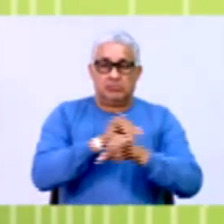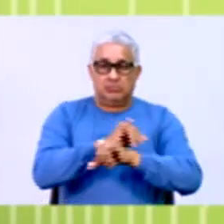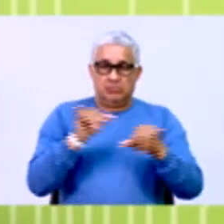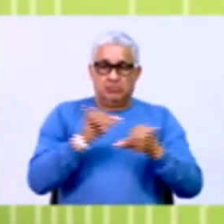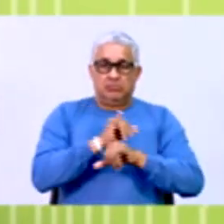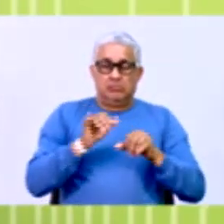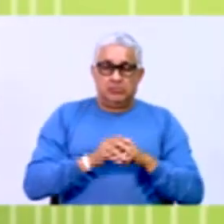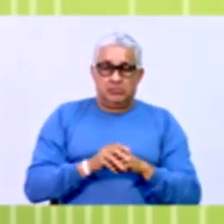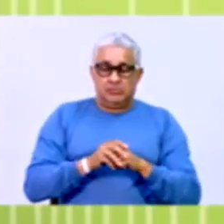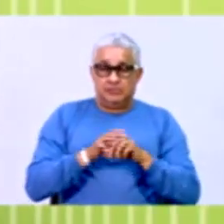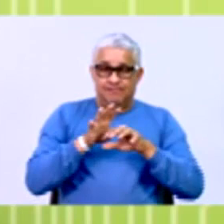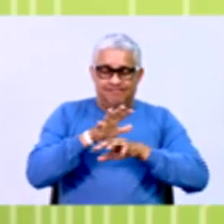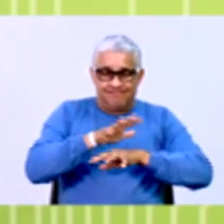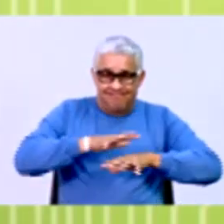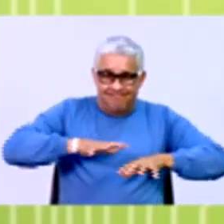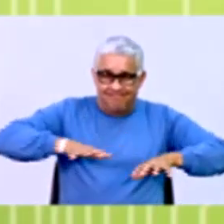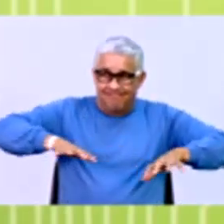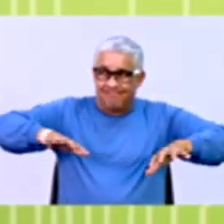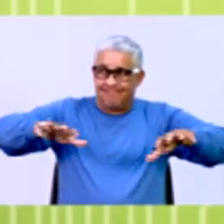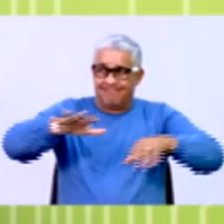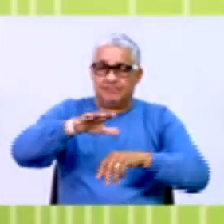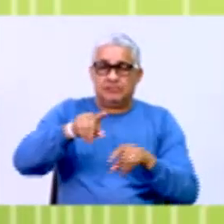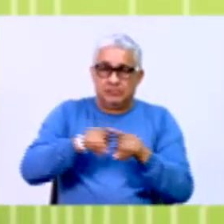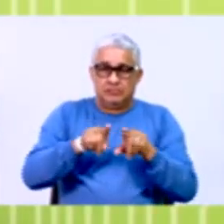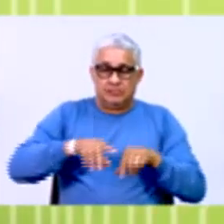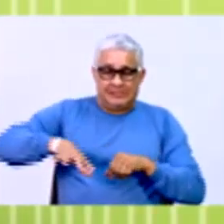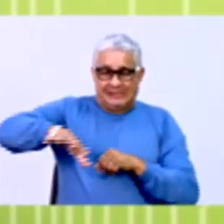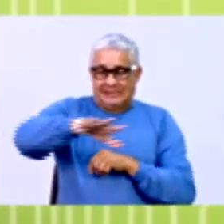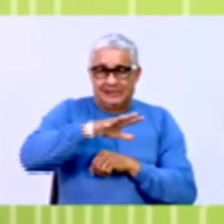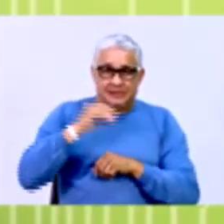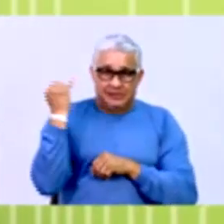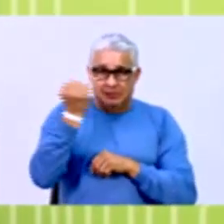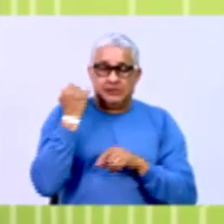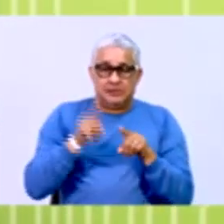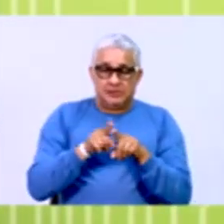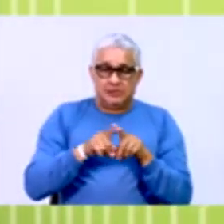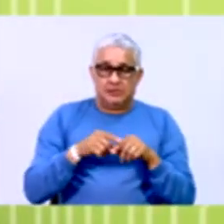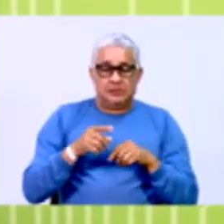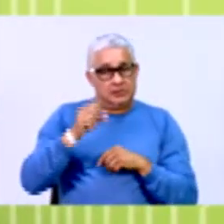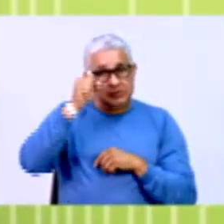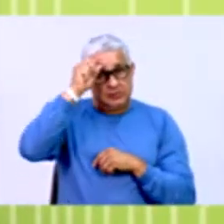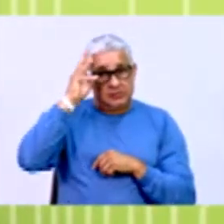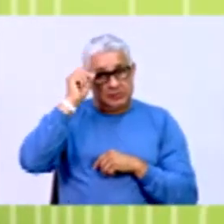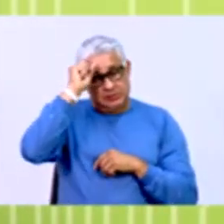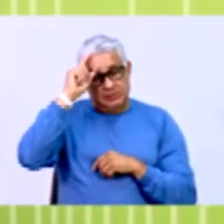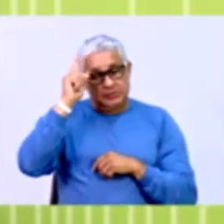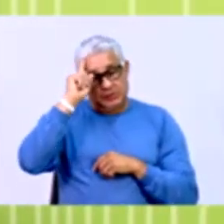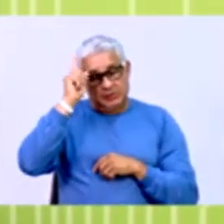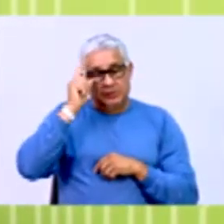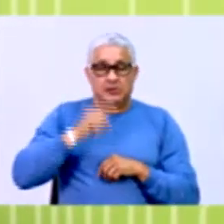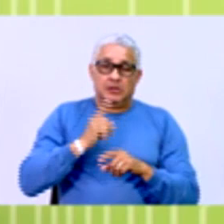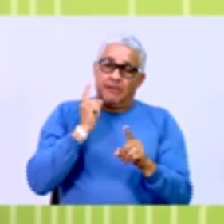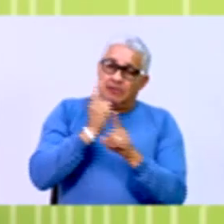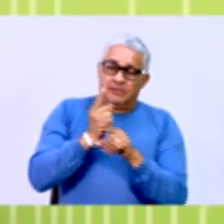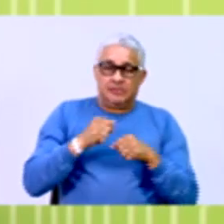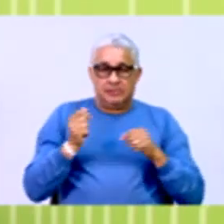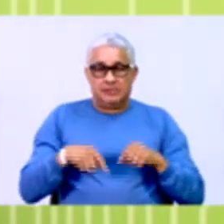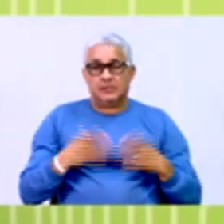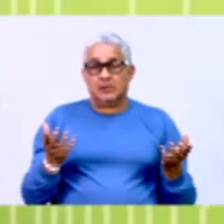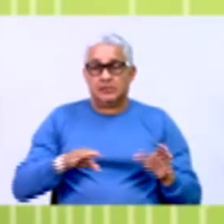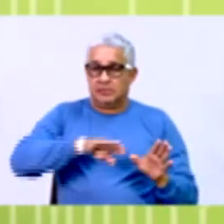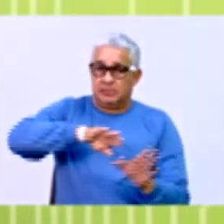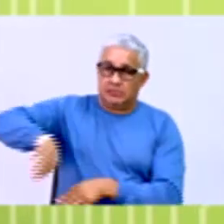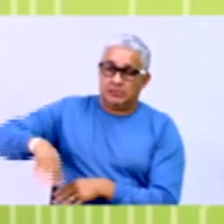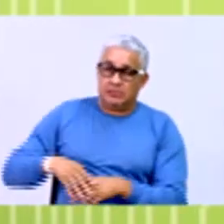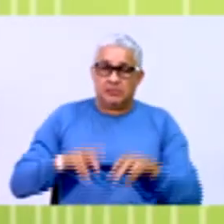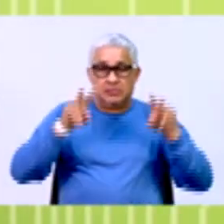que é tão ampla e que é tão importante que nós estamos nos deparando com ela cotidianamente. Então, nós vamos